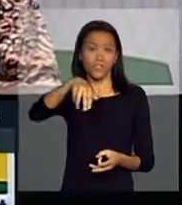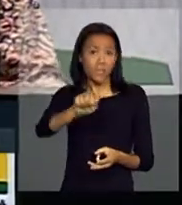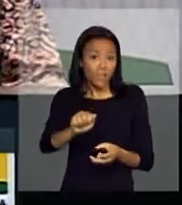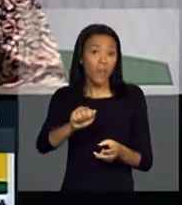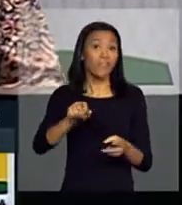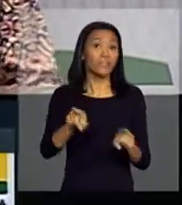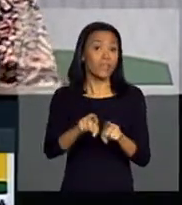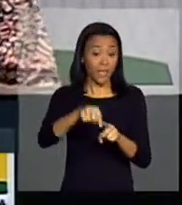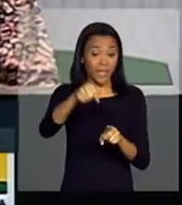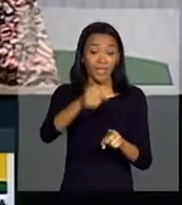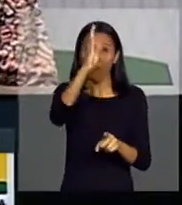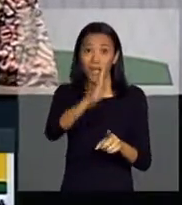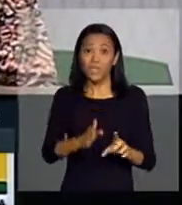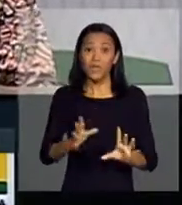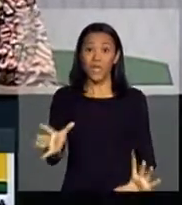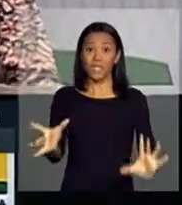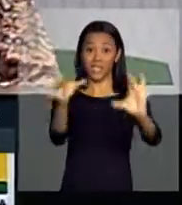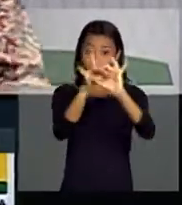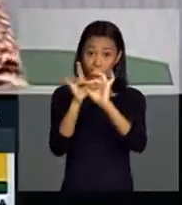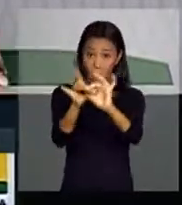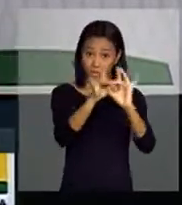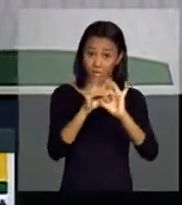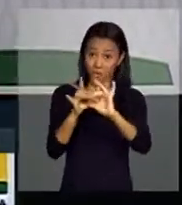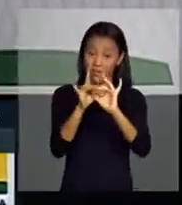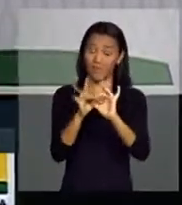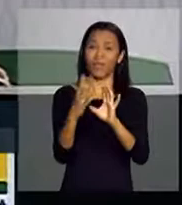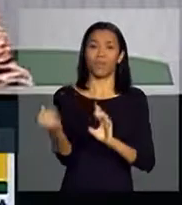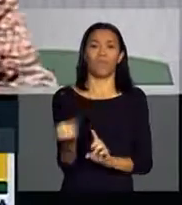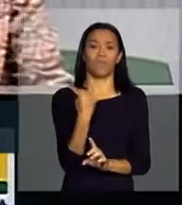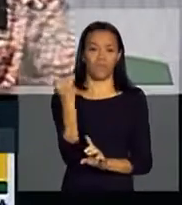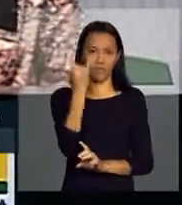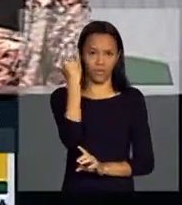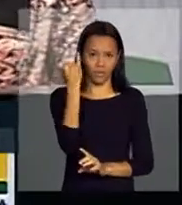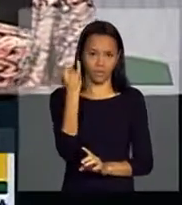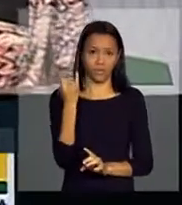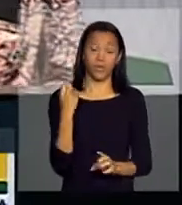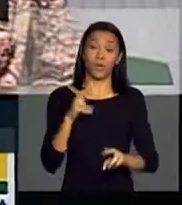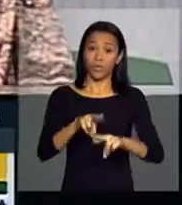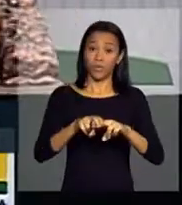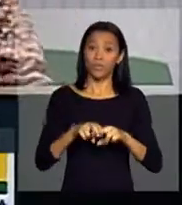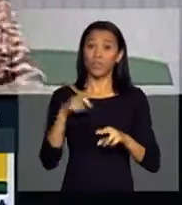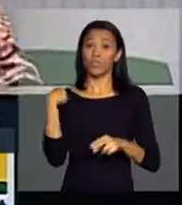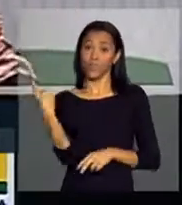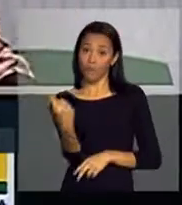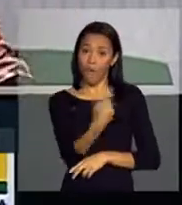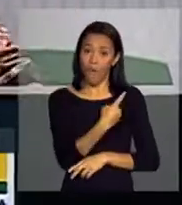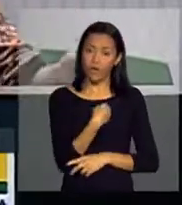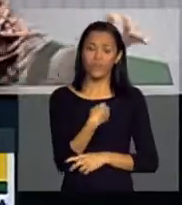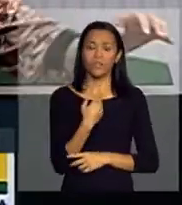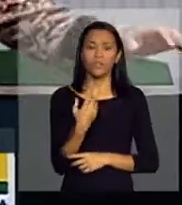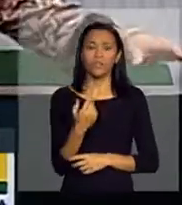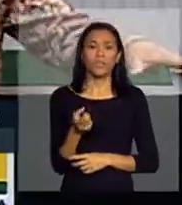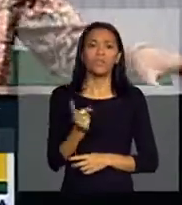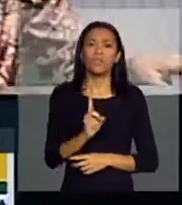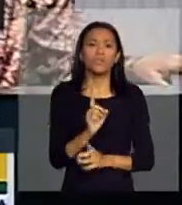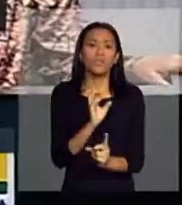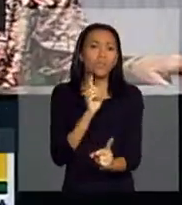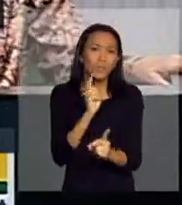esse casamento é essencial daí Porque e nós não estamos descobrindo